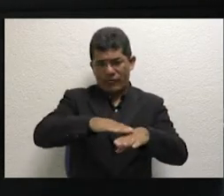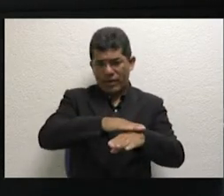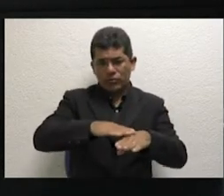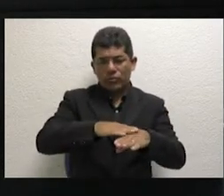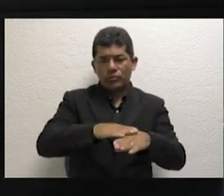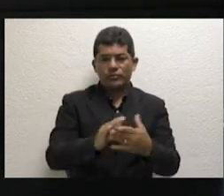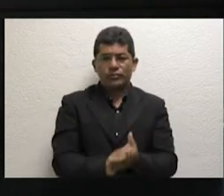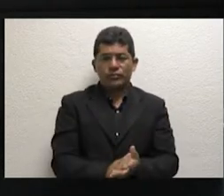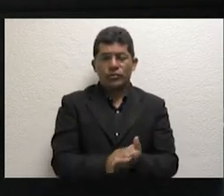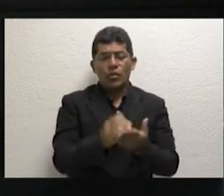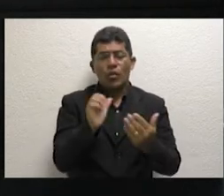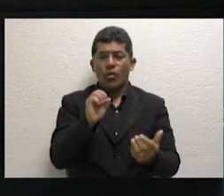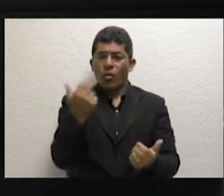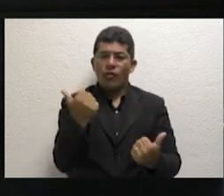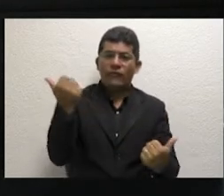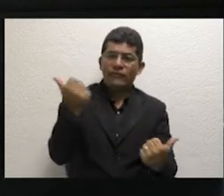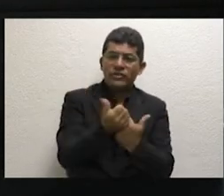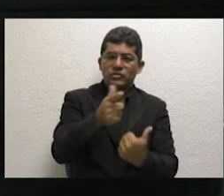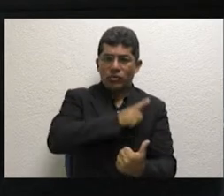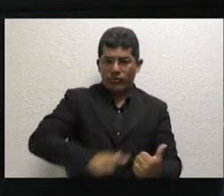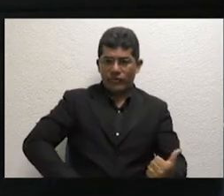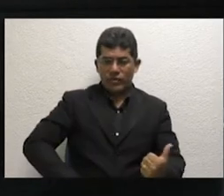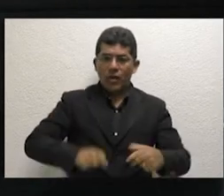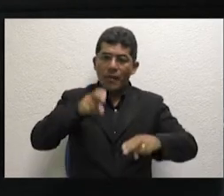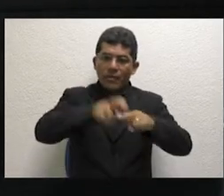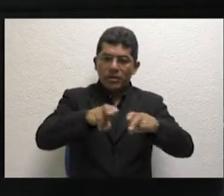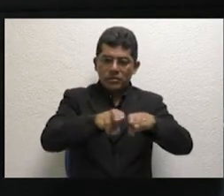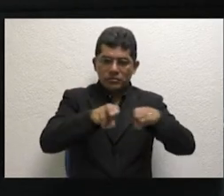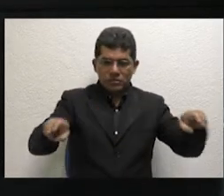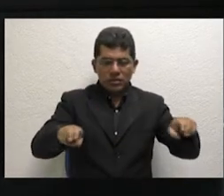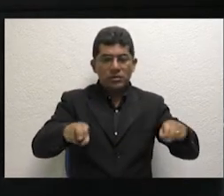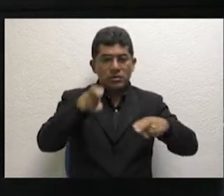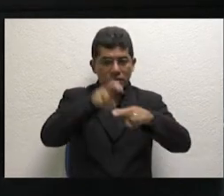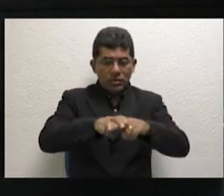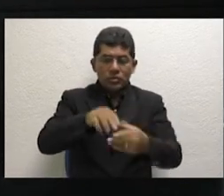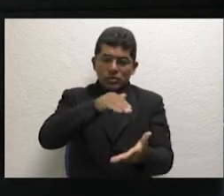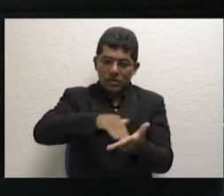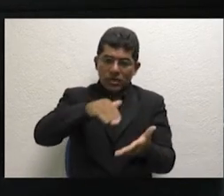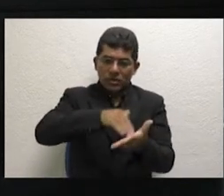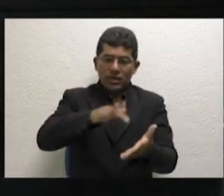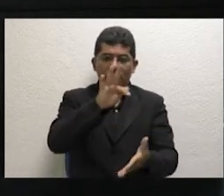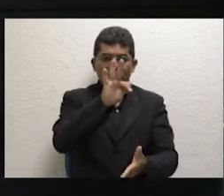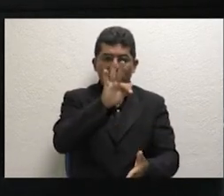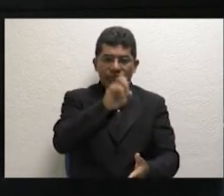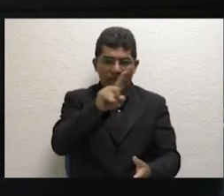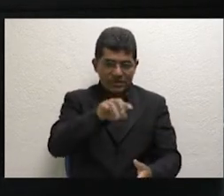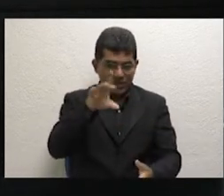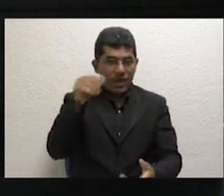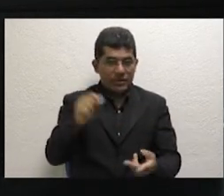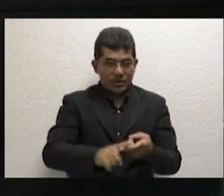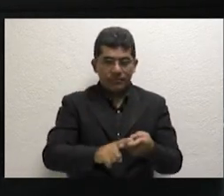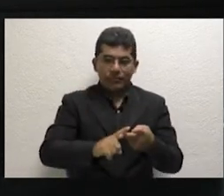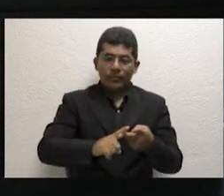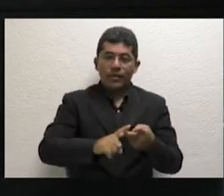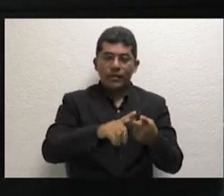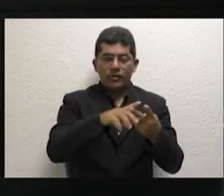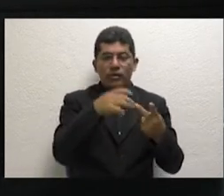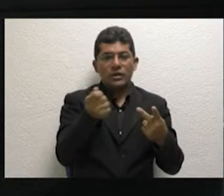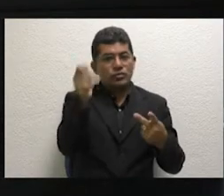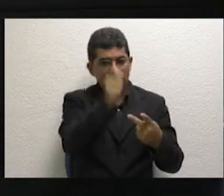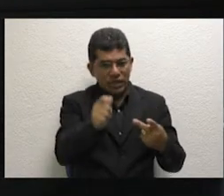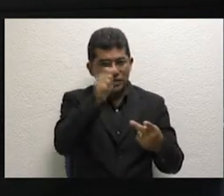ou vice-governador numa mesa sentando também com o secretário de fazenda juntamente com as prontas